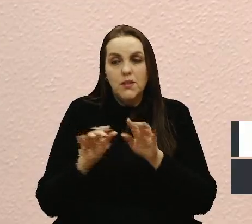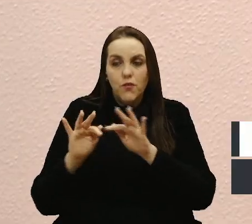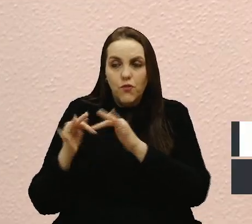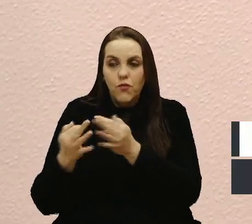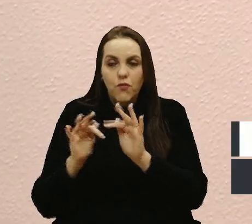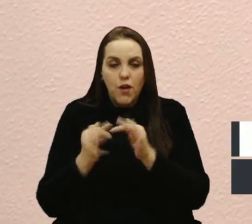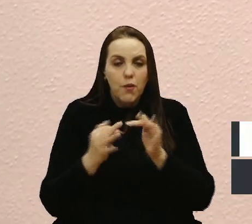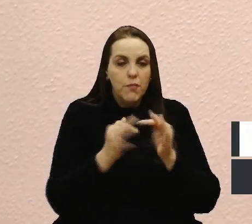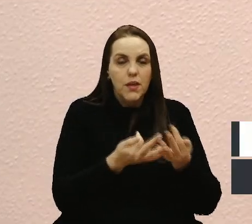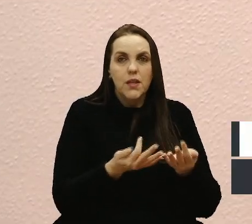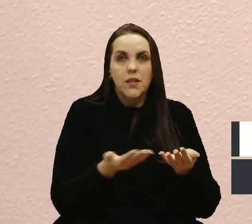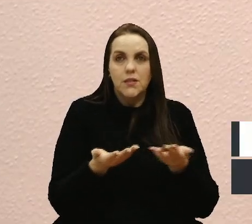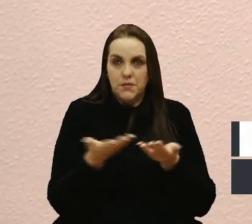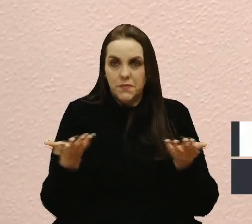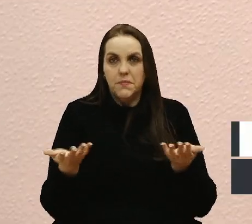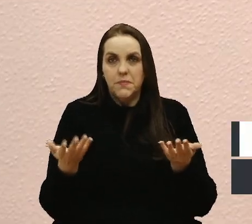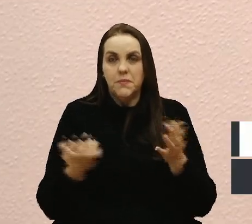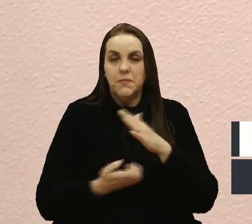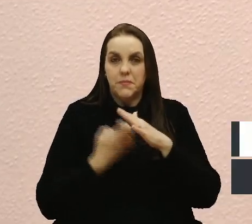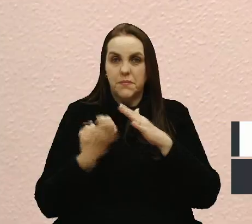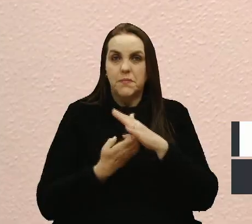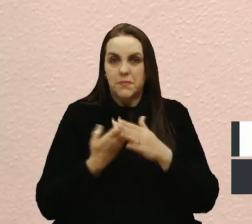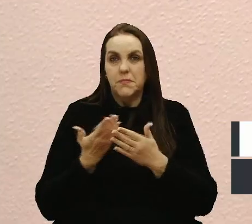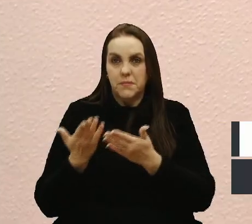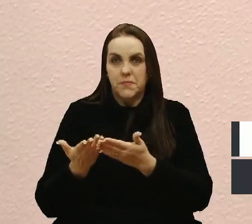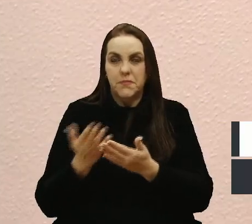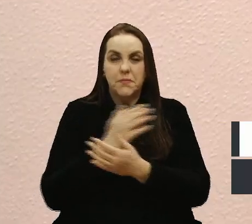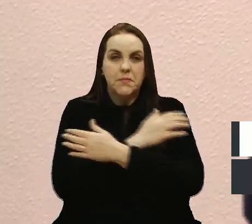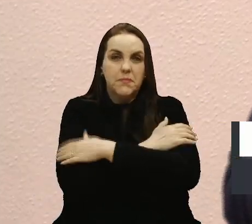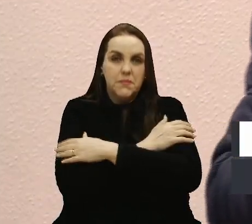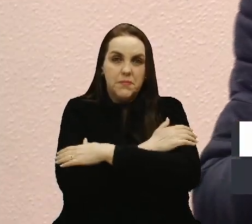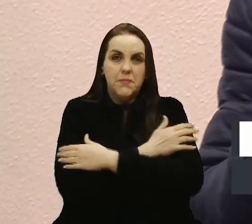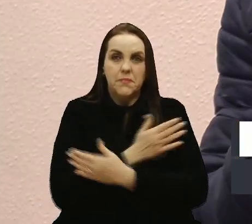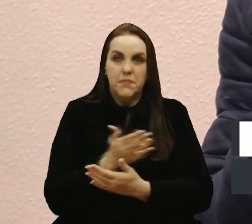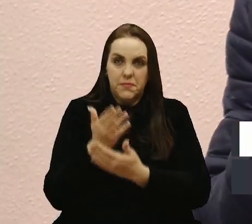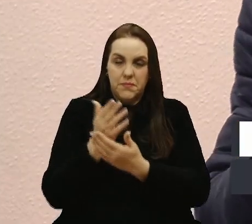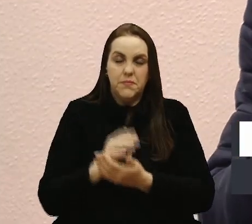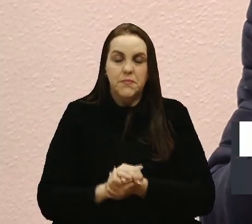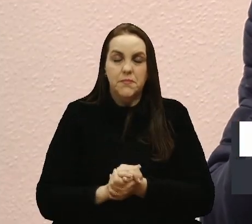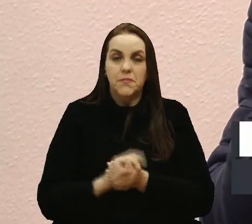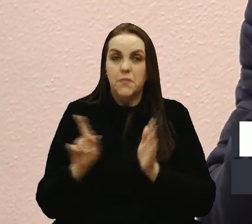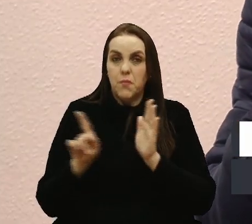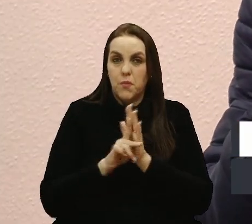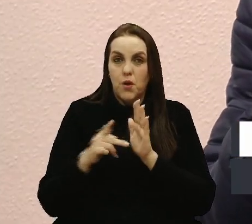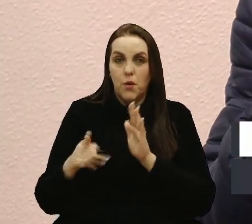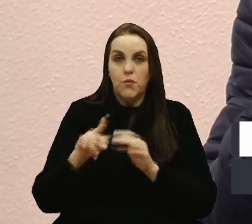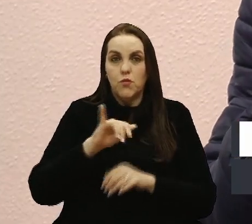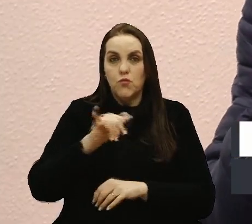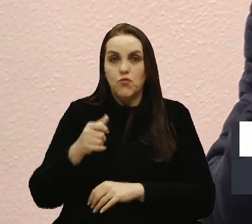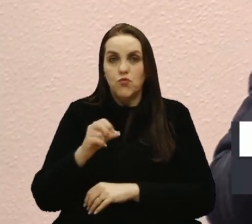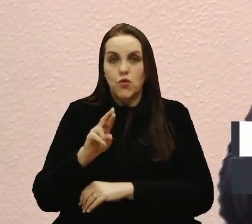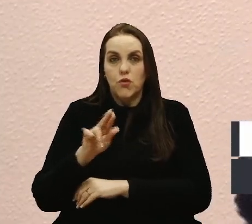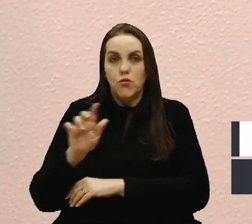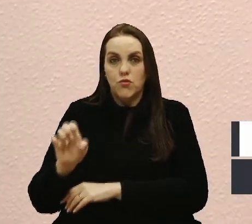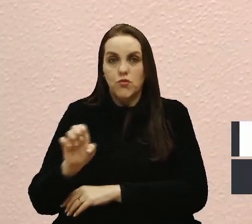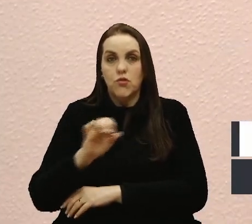famílias devido à empresa Sacaro. Então, quero deixar um abraço aqui aos proprietários lá, ao Jorge, ao